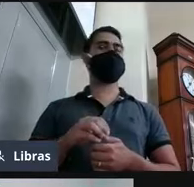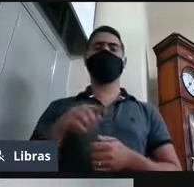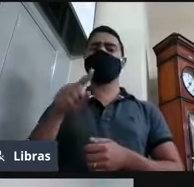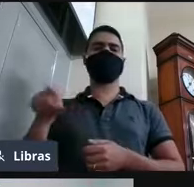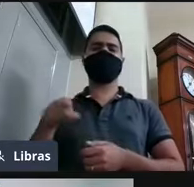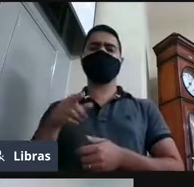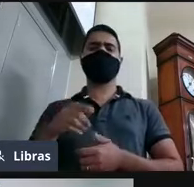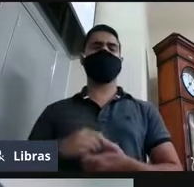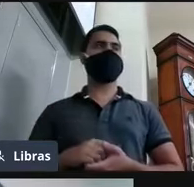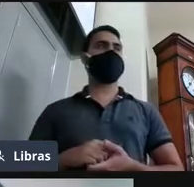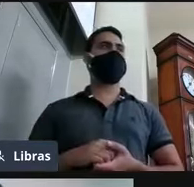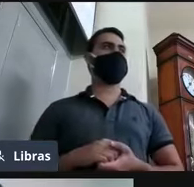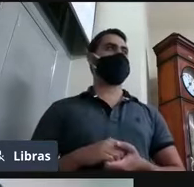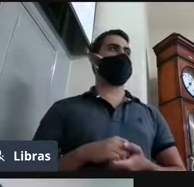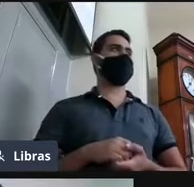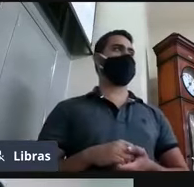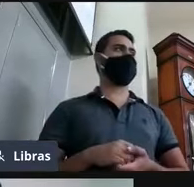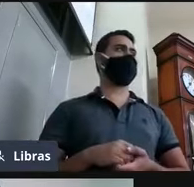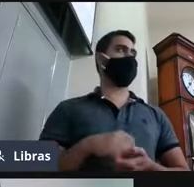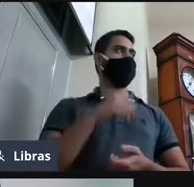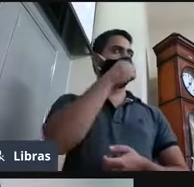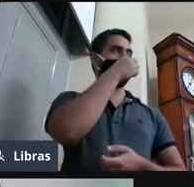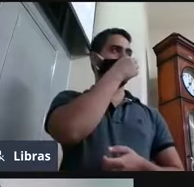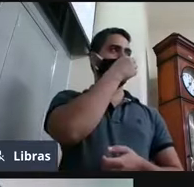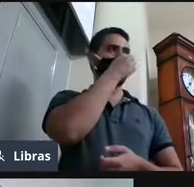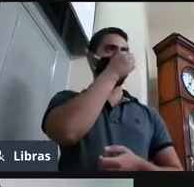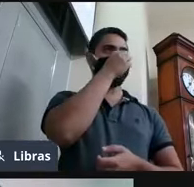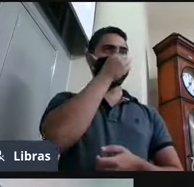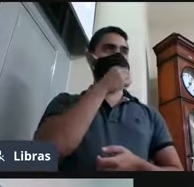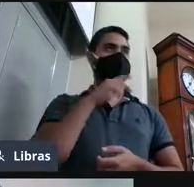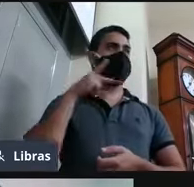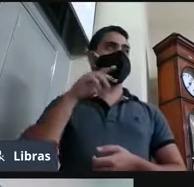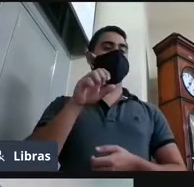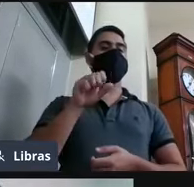presidente. Vereador Silvio Rogério Furtado da Graça.